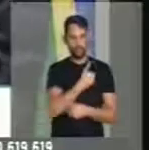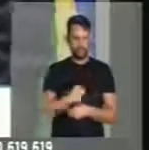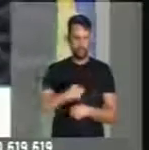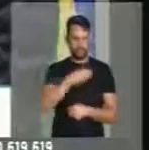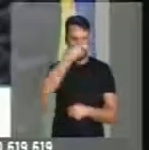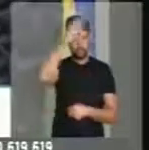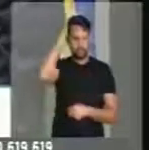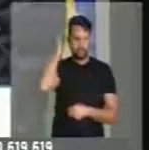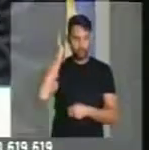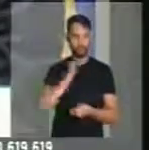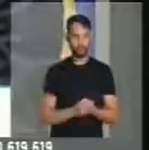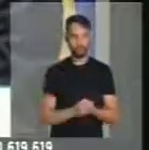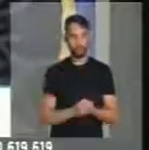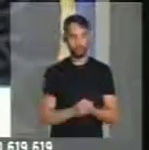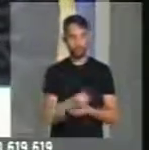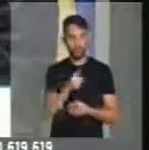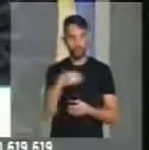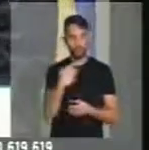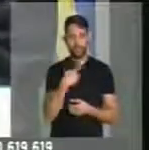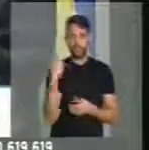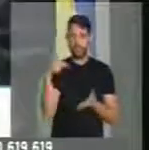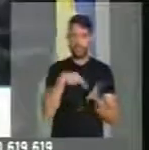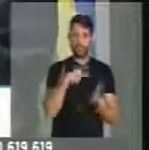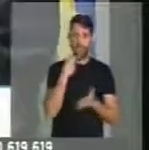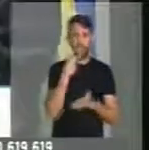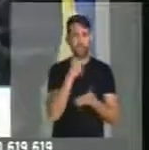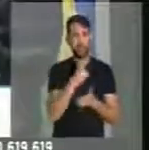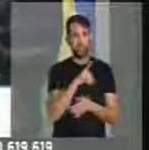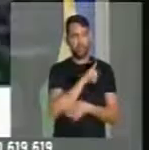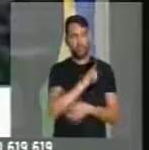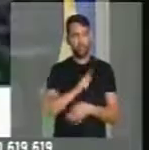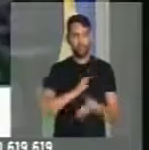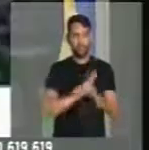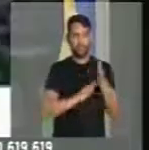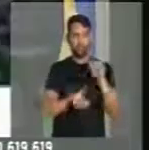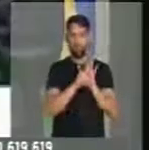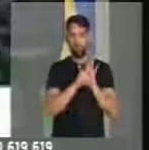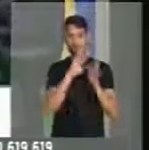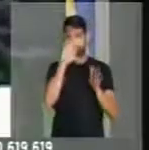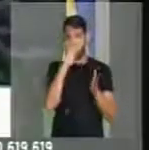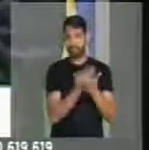Michel. E eles vêm e dizem, é um governo sem legitimidade.